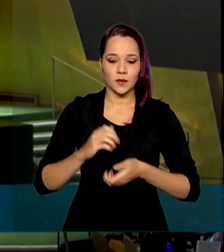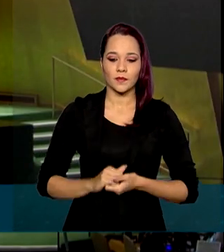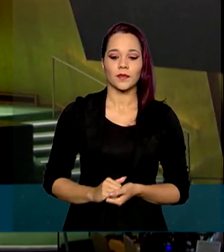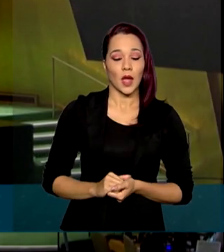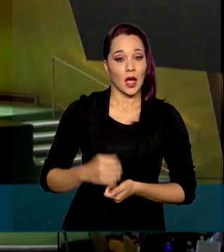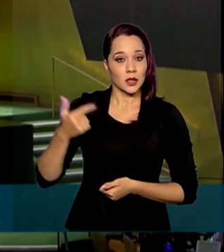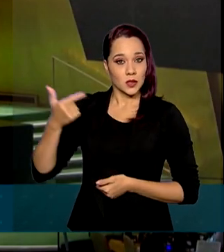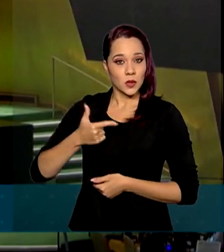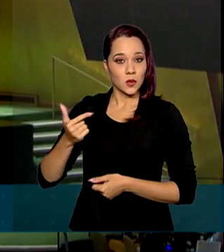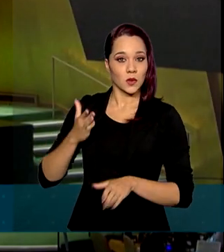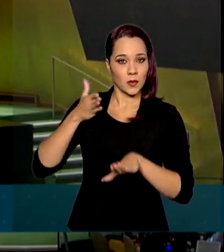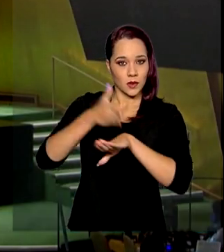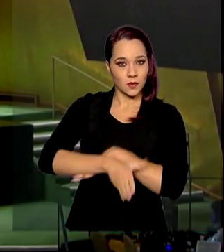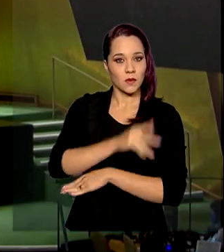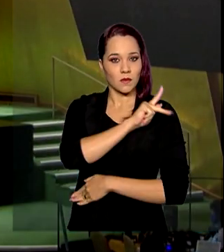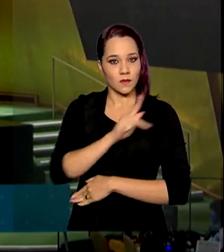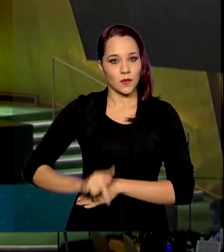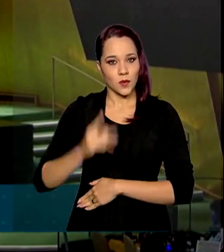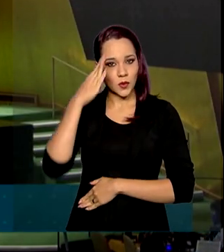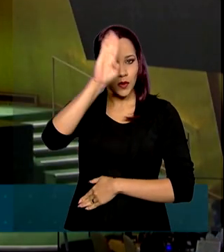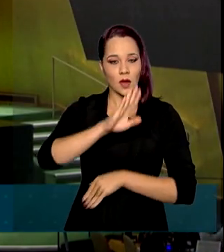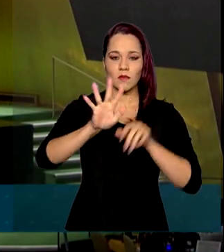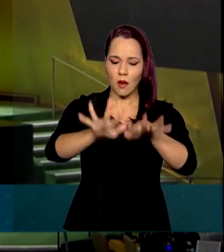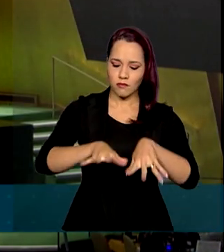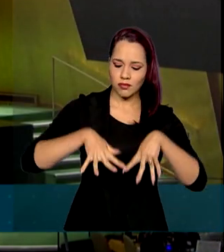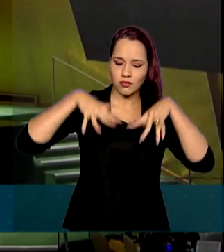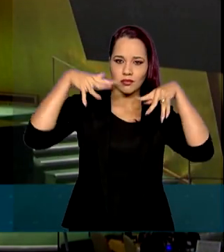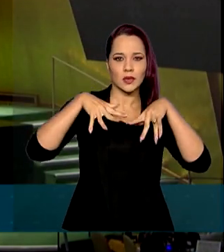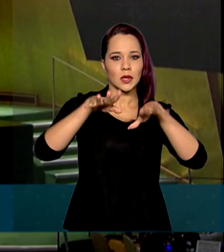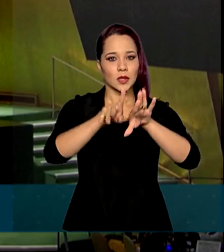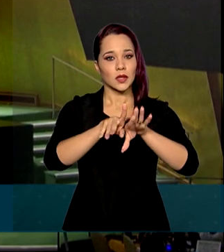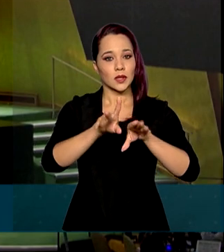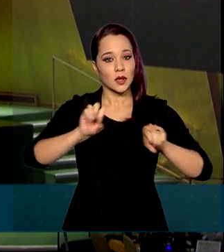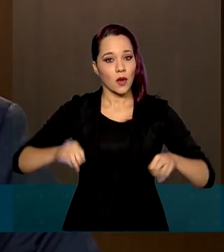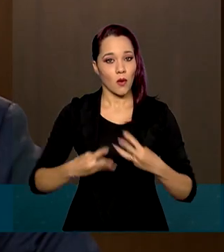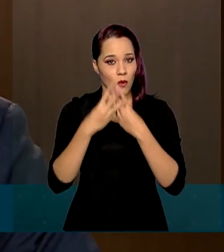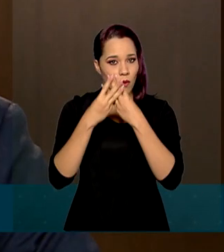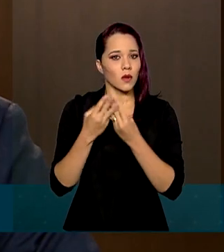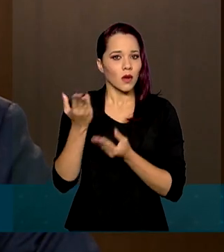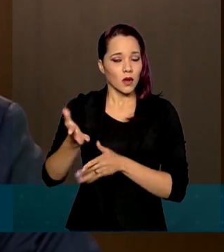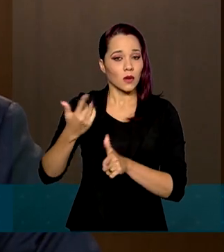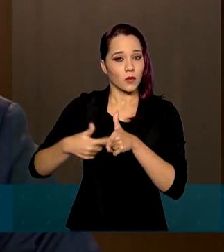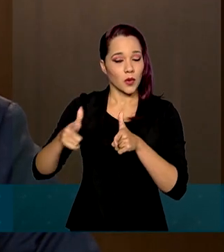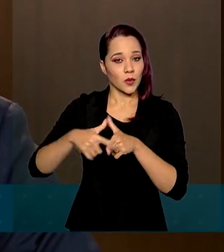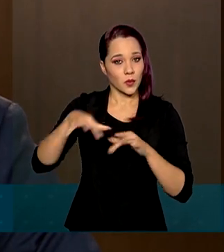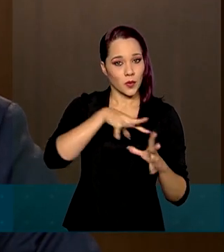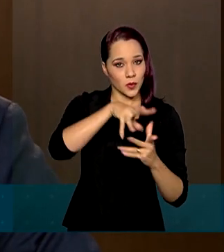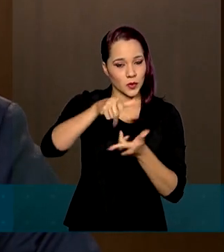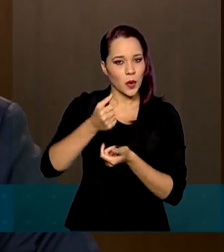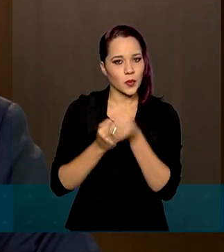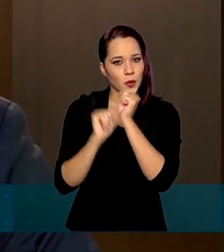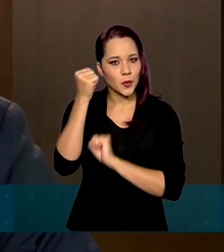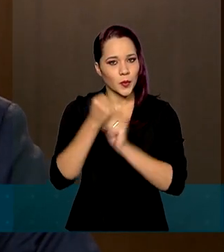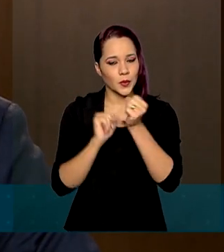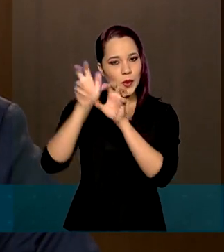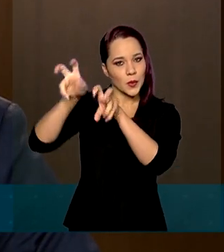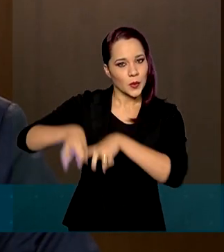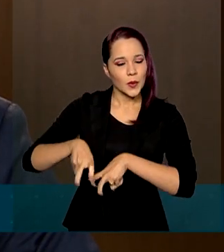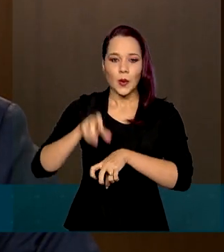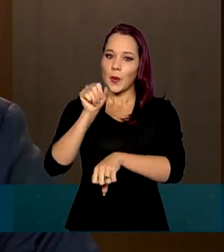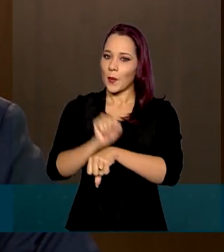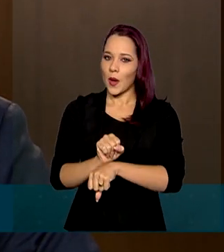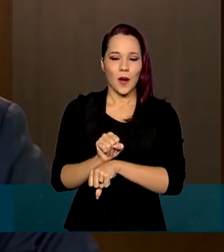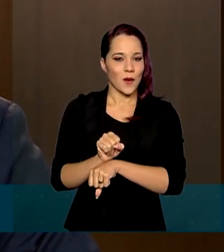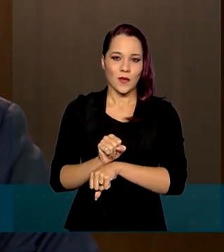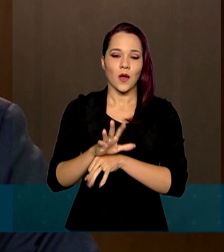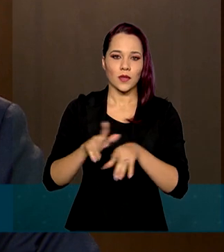presidente Jair Bolsonaro na Assembleia da ONU. Segundo ele, apesar da crise mundial, a produção rural não parou